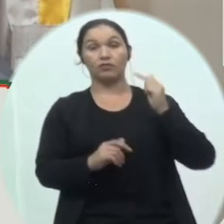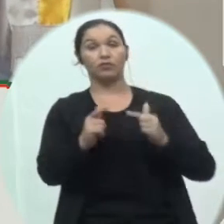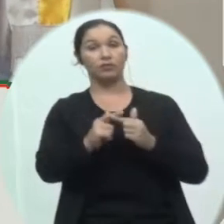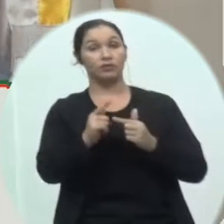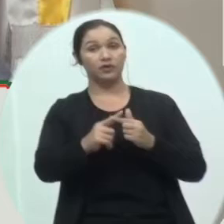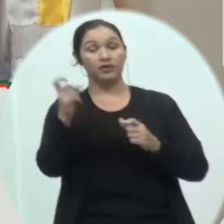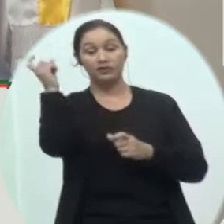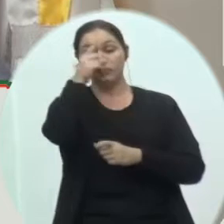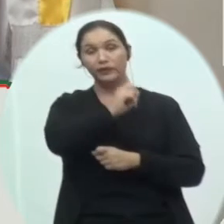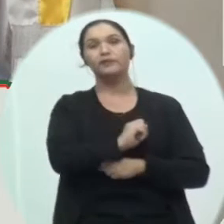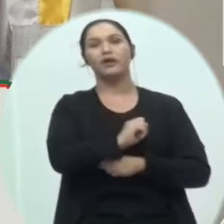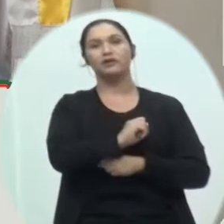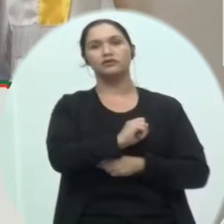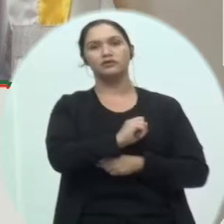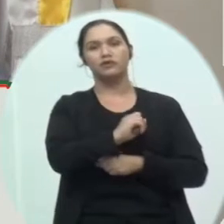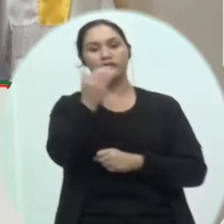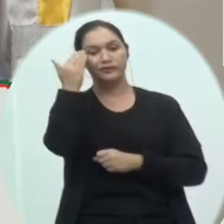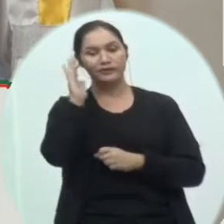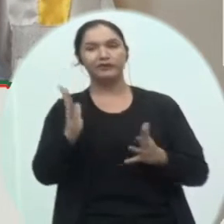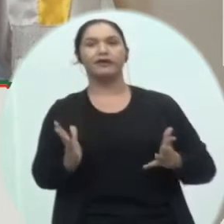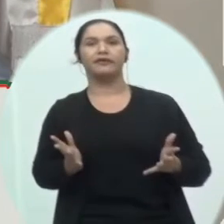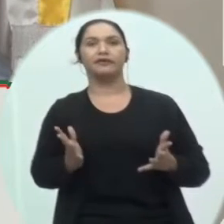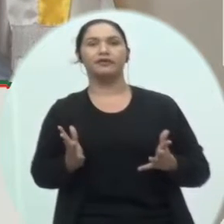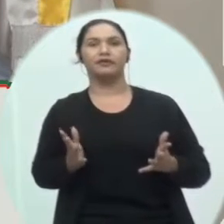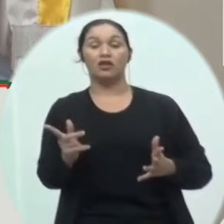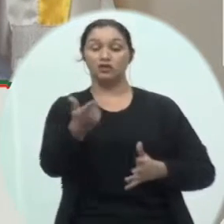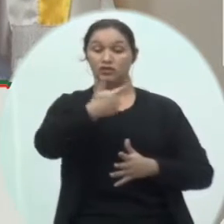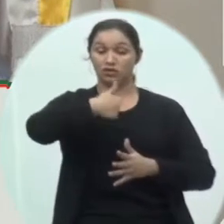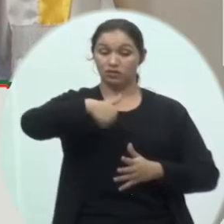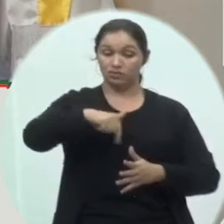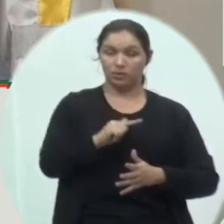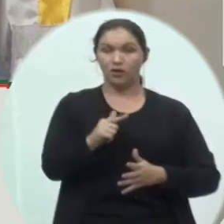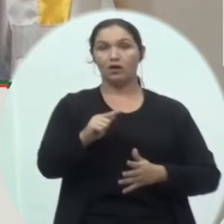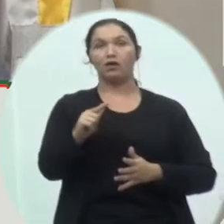Essa casa aprova o requerimento por unanimidade,